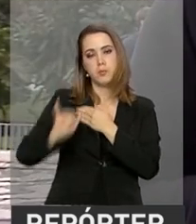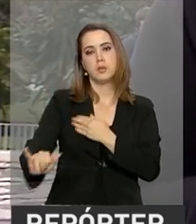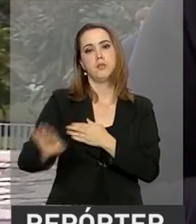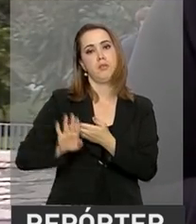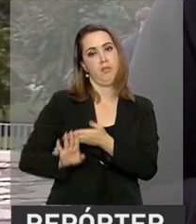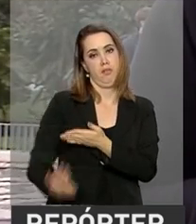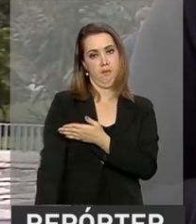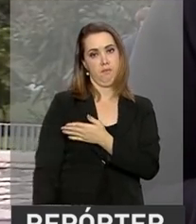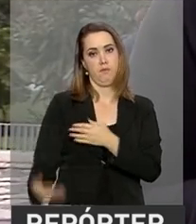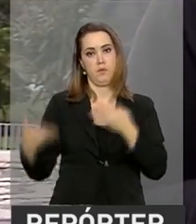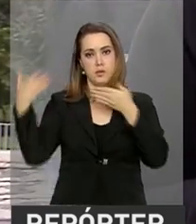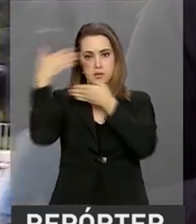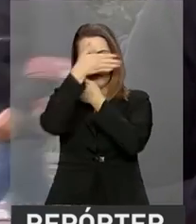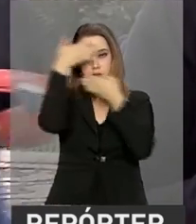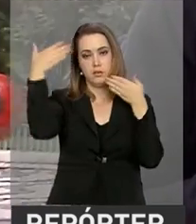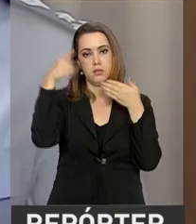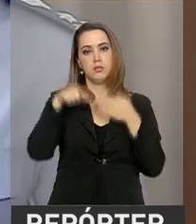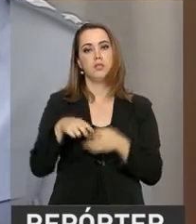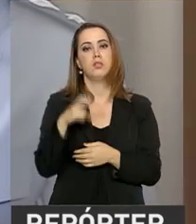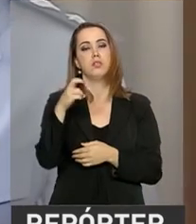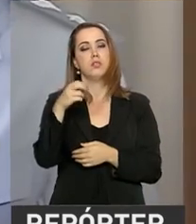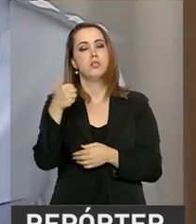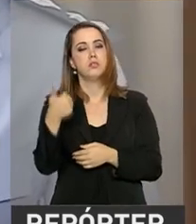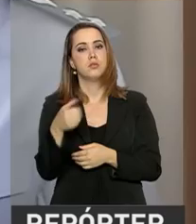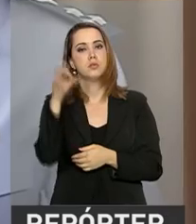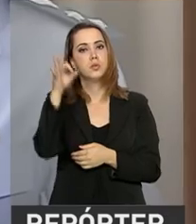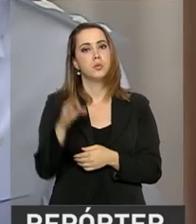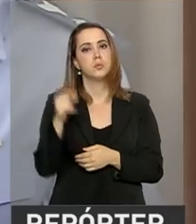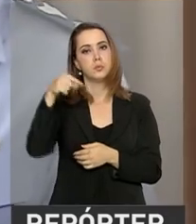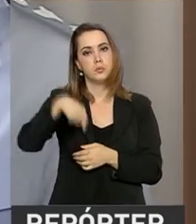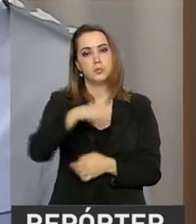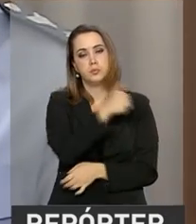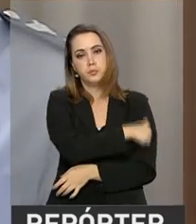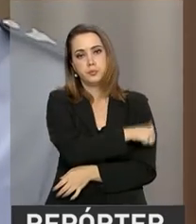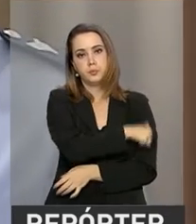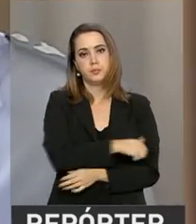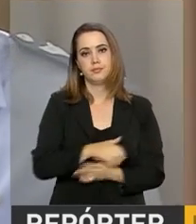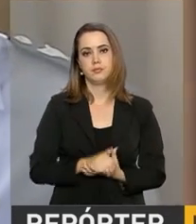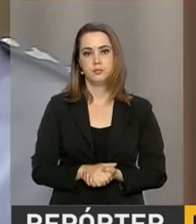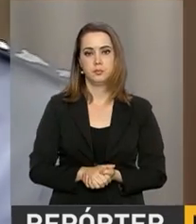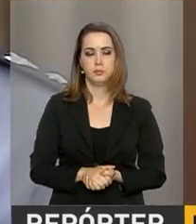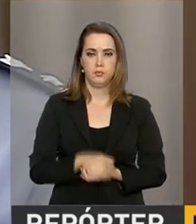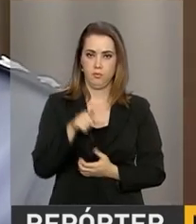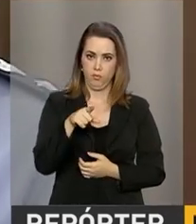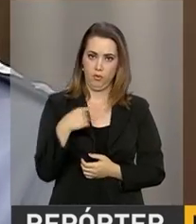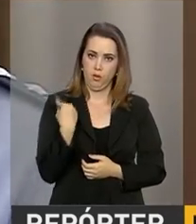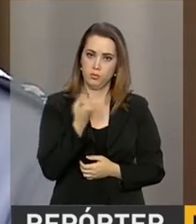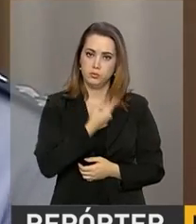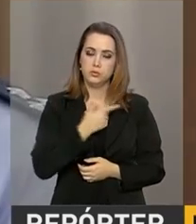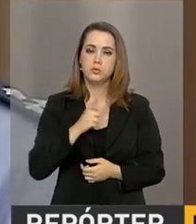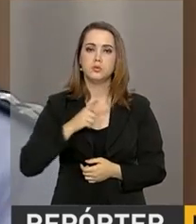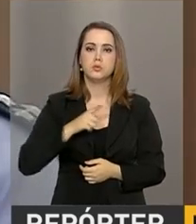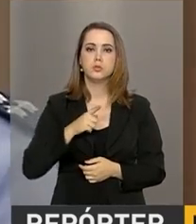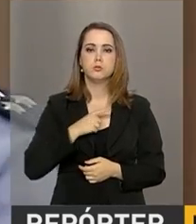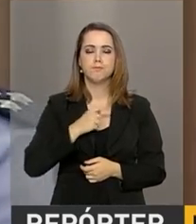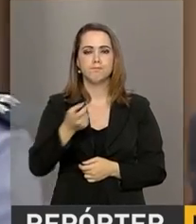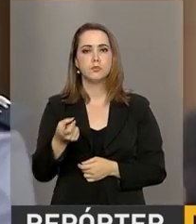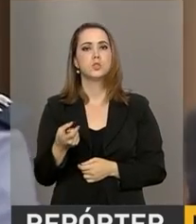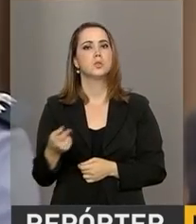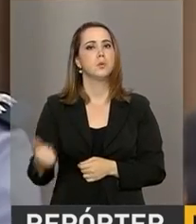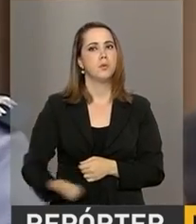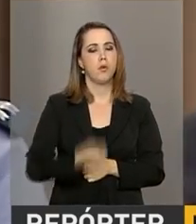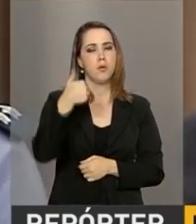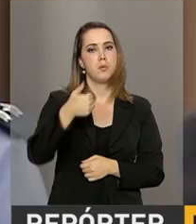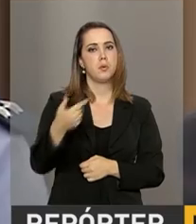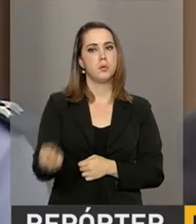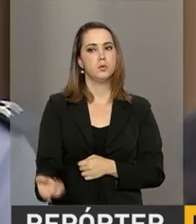terrorismo, 51% delas no Rio de Janeiro. O que, na verdade, nós tivemos um grande incremento foi entre inteligência, nossa,